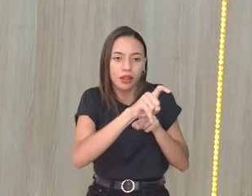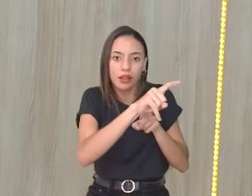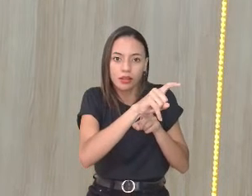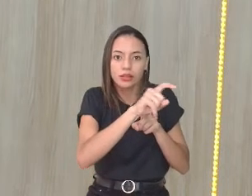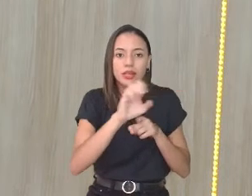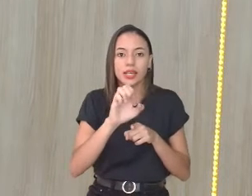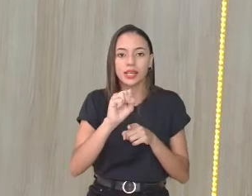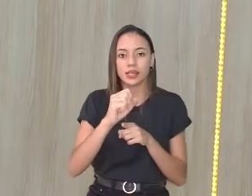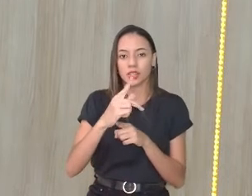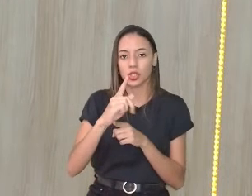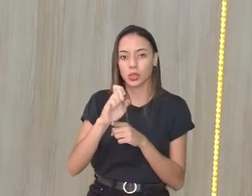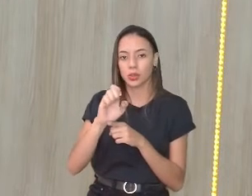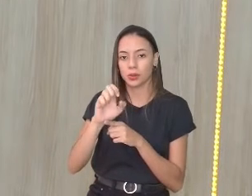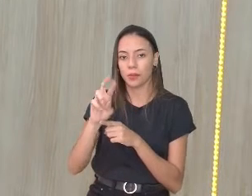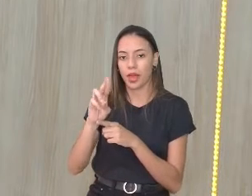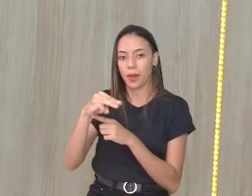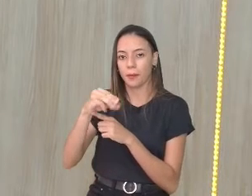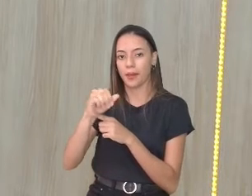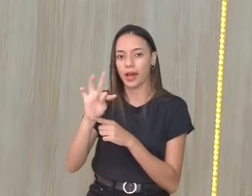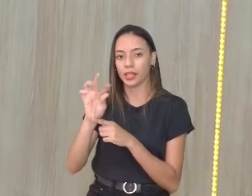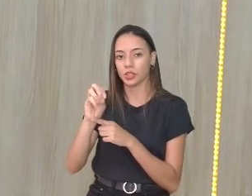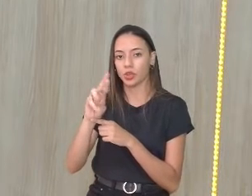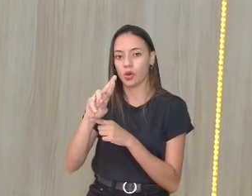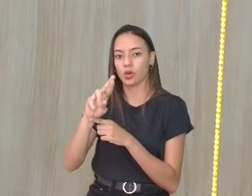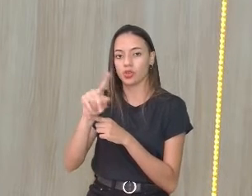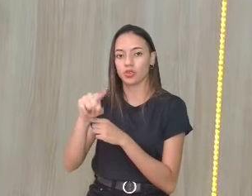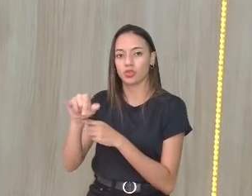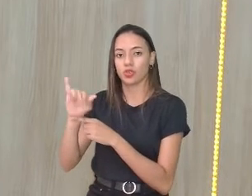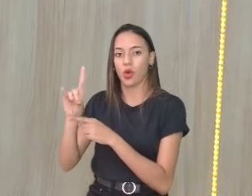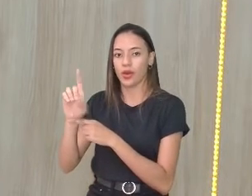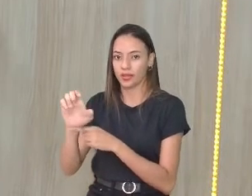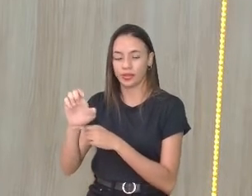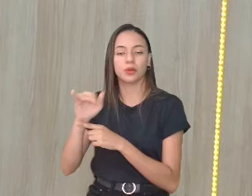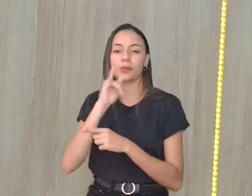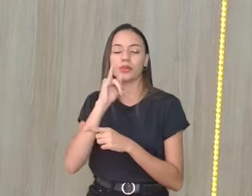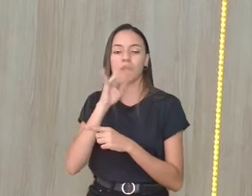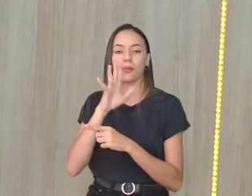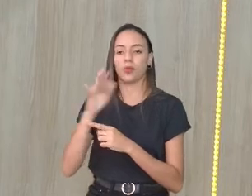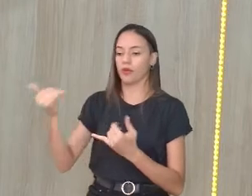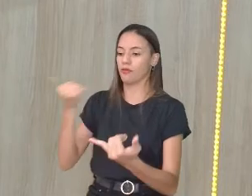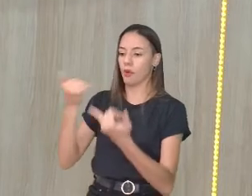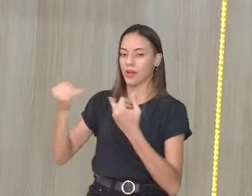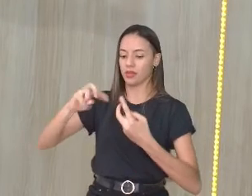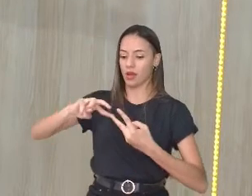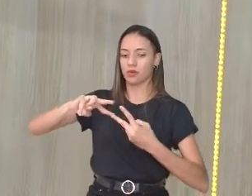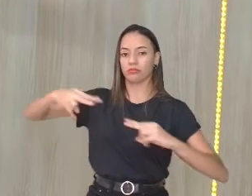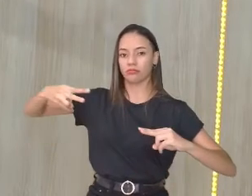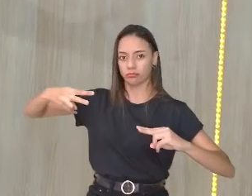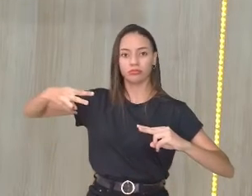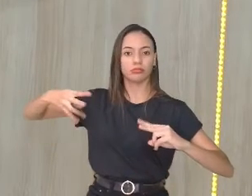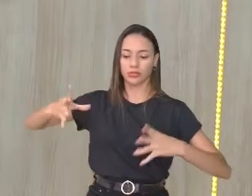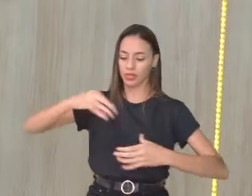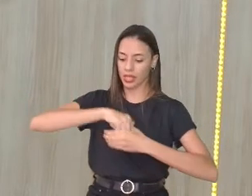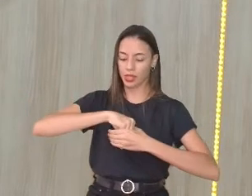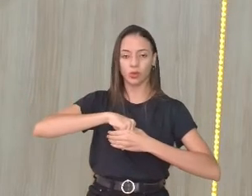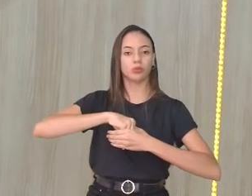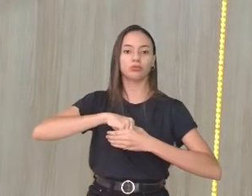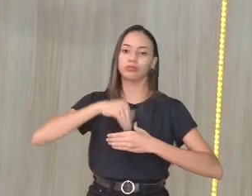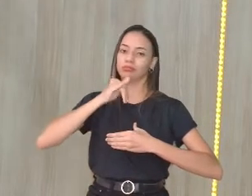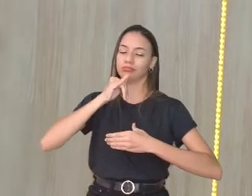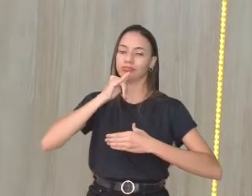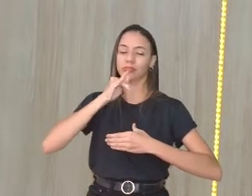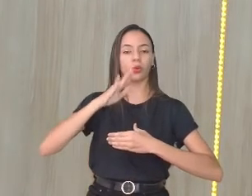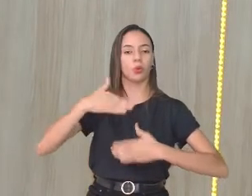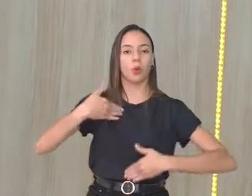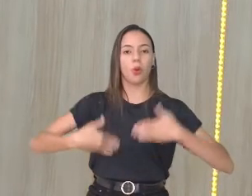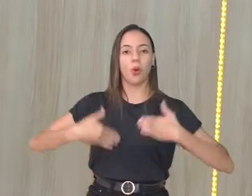metade. Então, a partir dessas divisões celulares que ocorreram, né, no corpo masculino, no corpo feminino, não é isso? Isso.